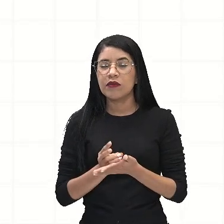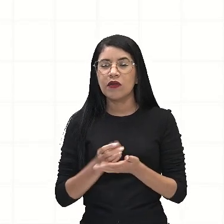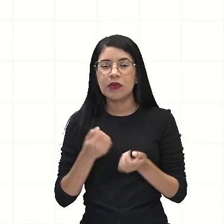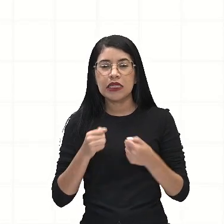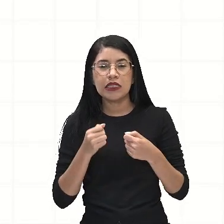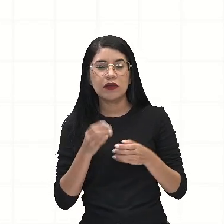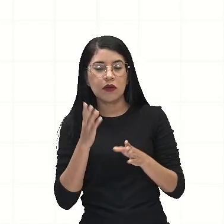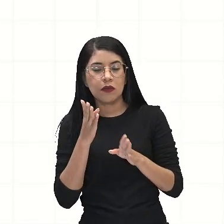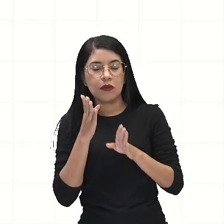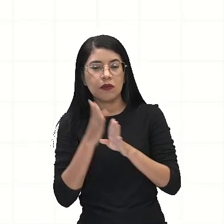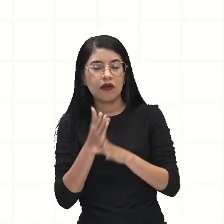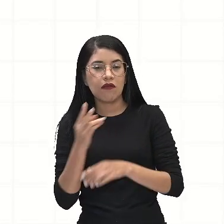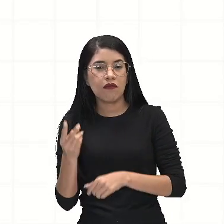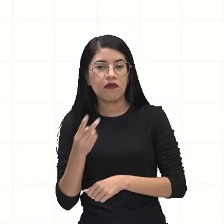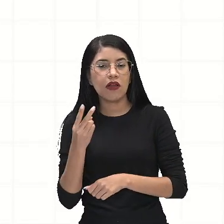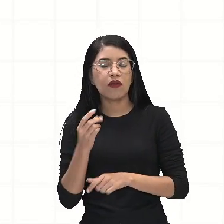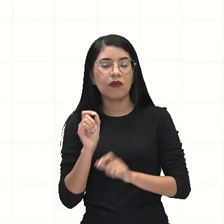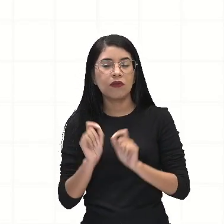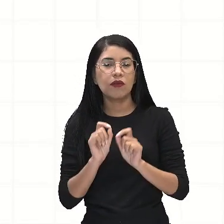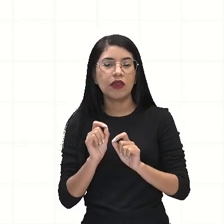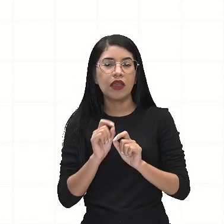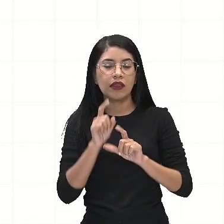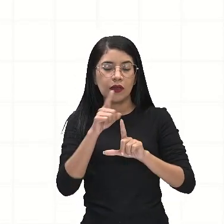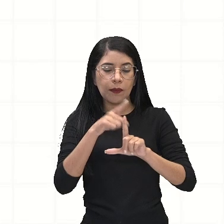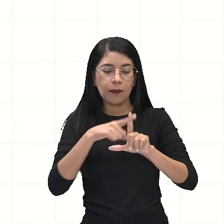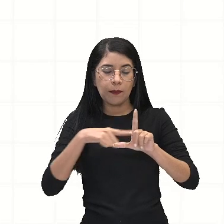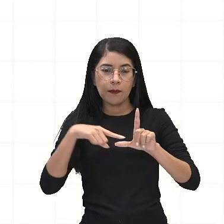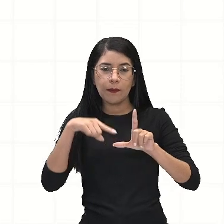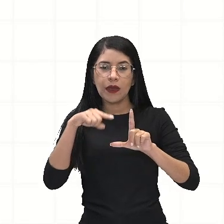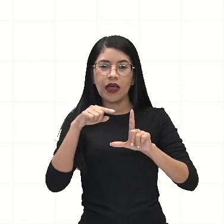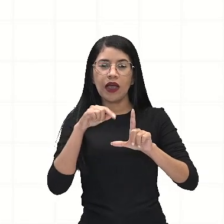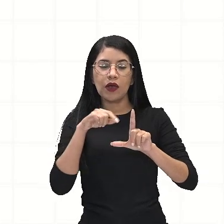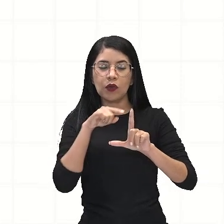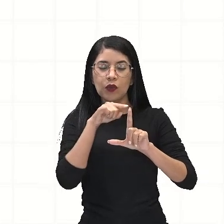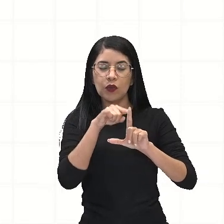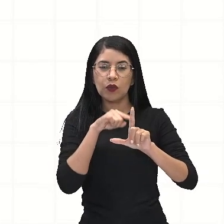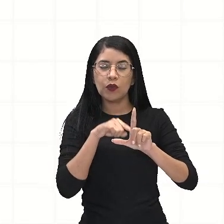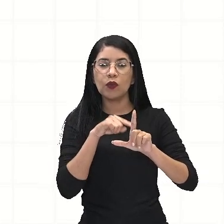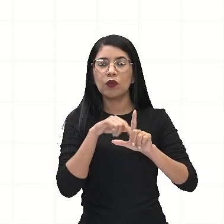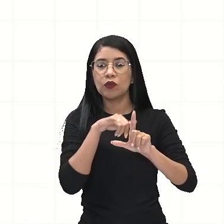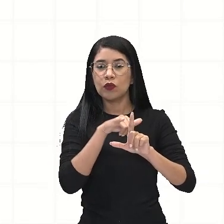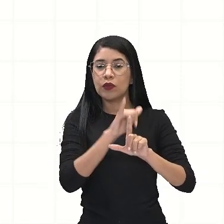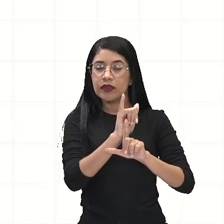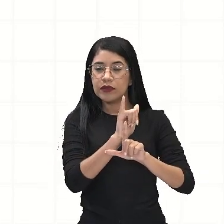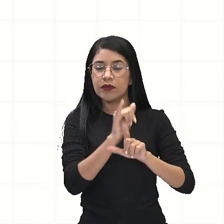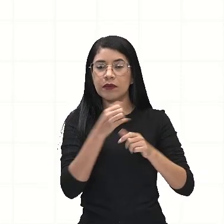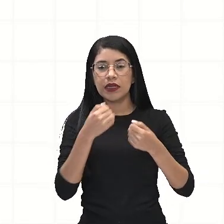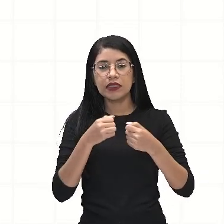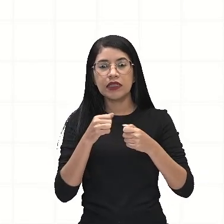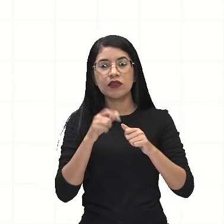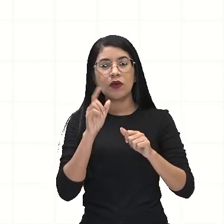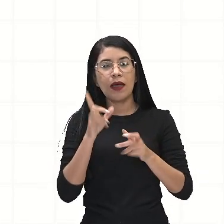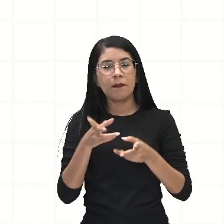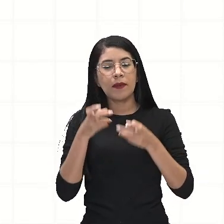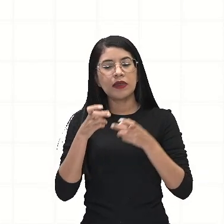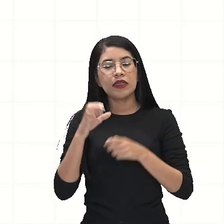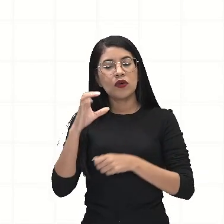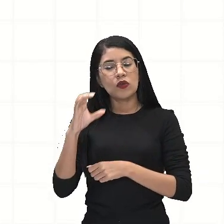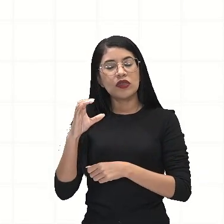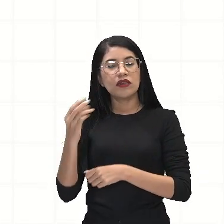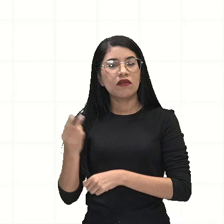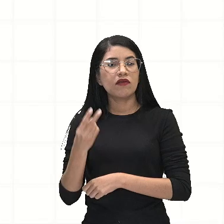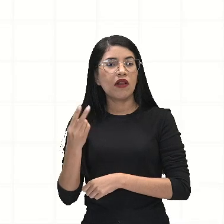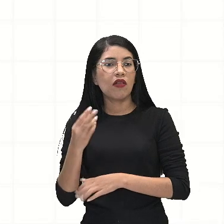ponto aonde vai cortar, intersectar o eixo Y, é só eu olhar para o C. Tá